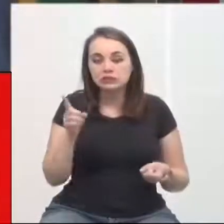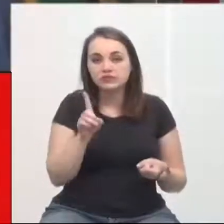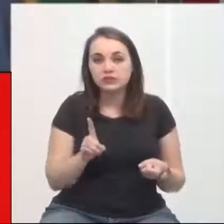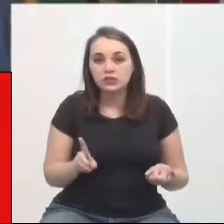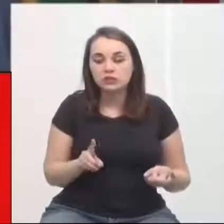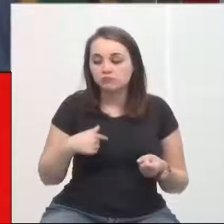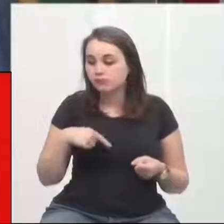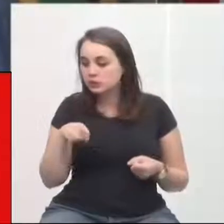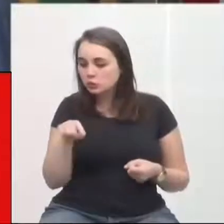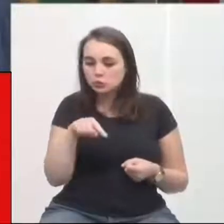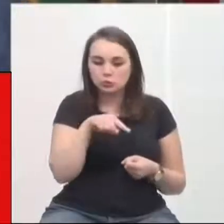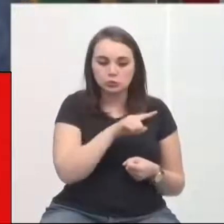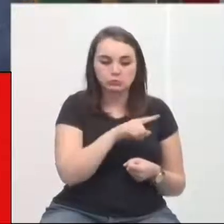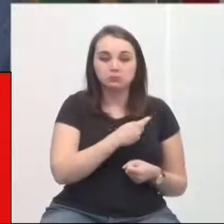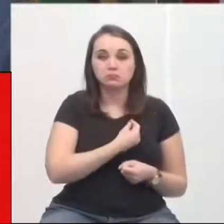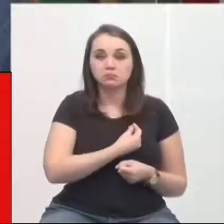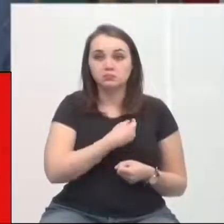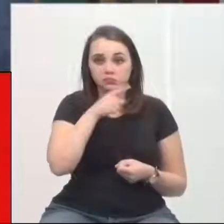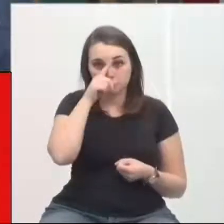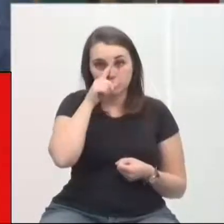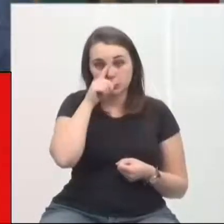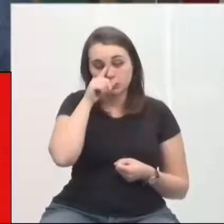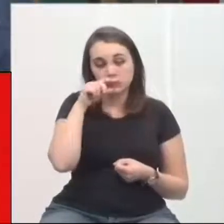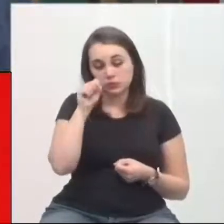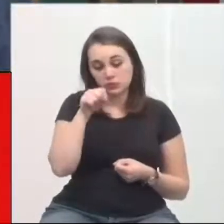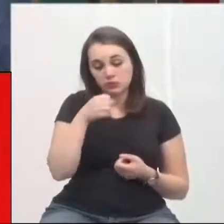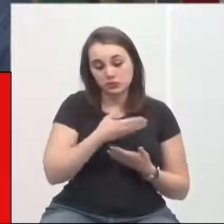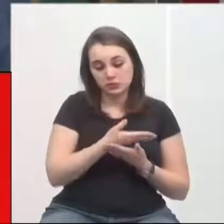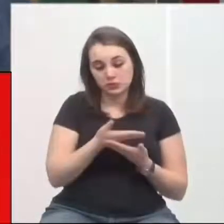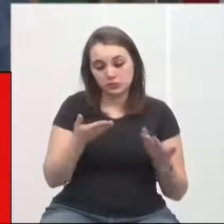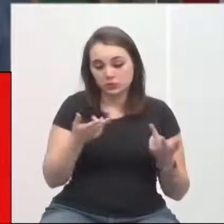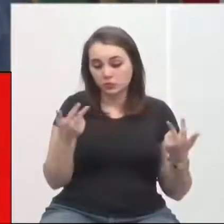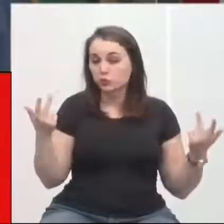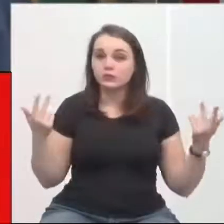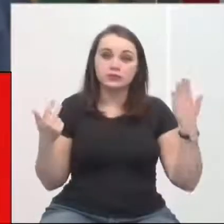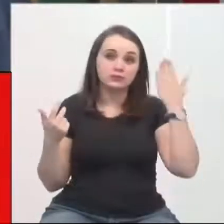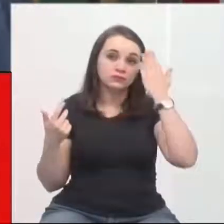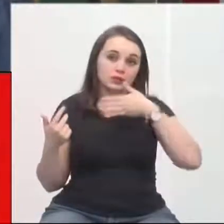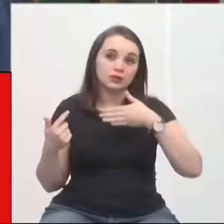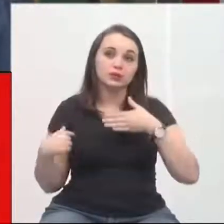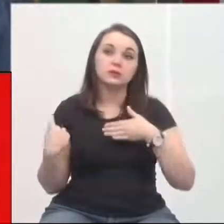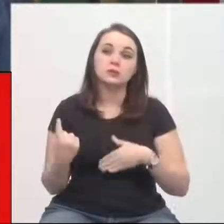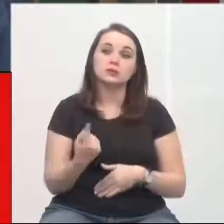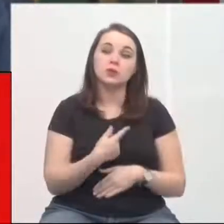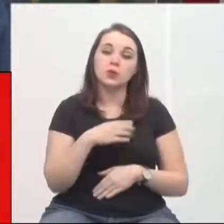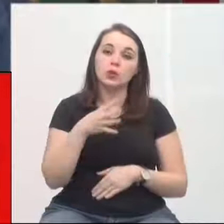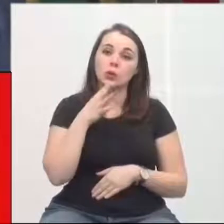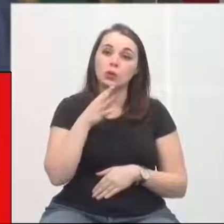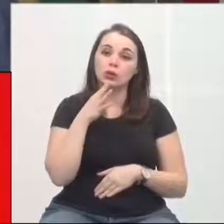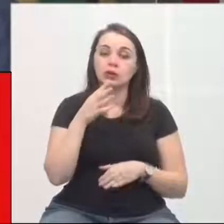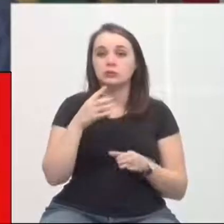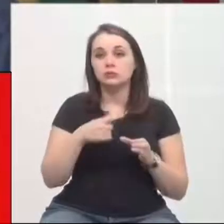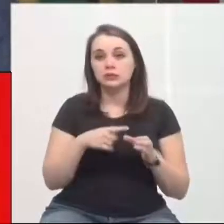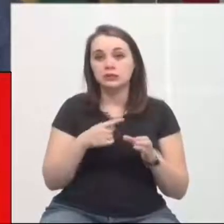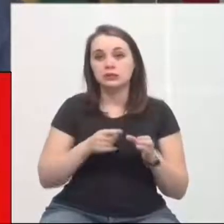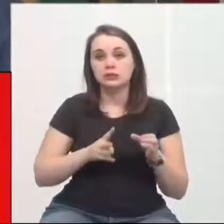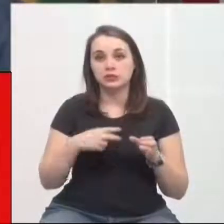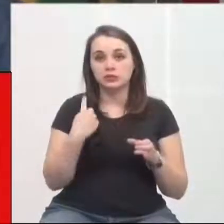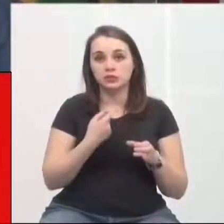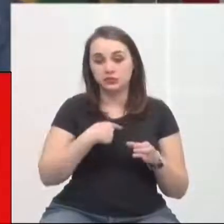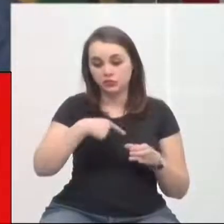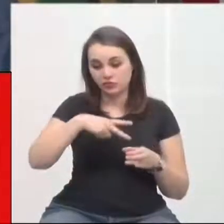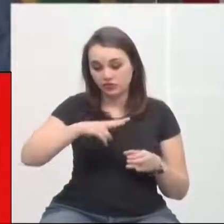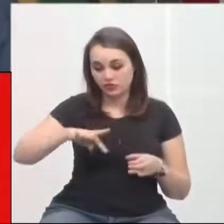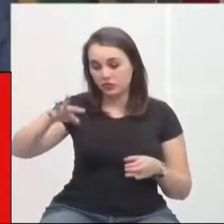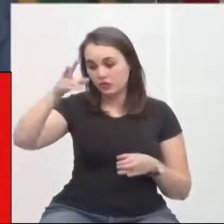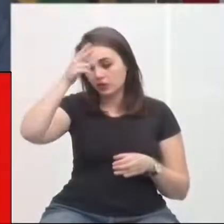outro, corre risco de vida. É algo muito sério. E para nós que já conhecemos a cidade, cada vez que nós vamos na prefeitura,